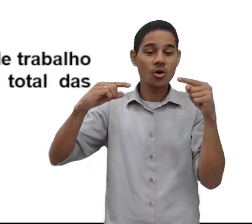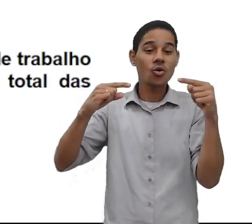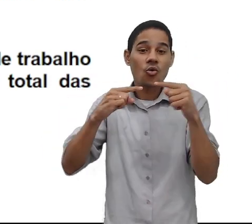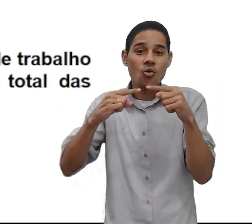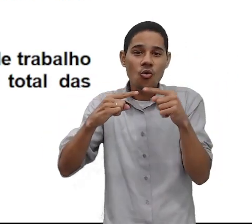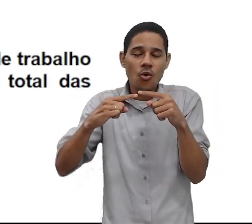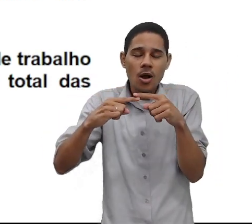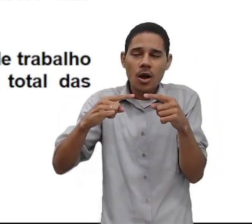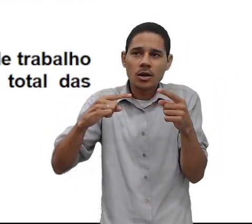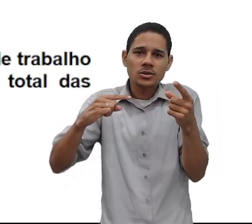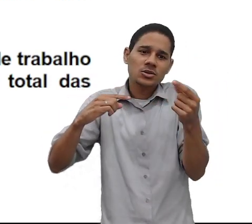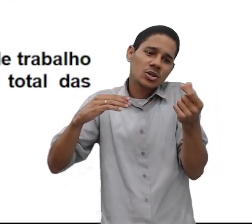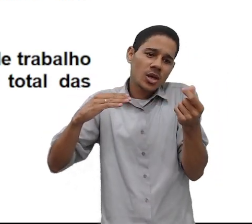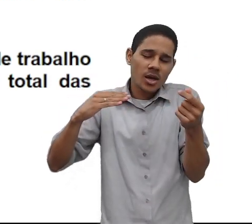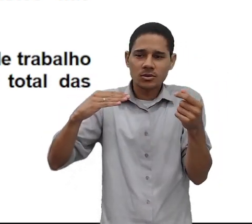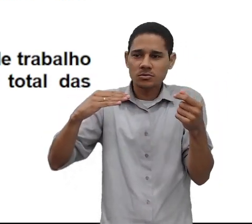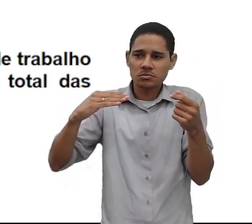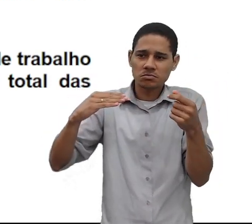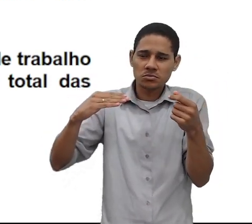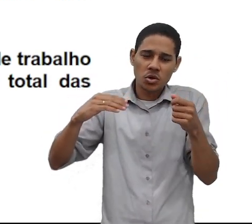não identificados.